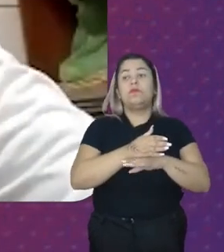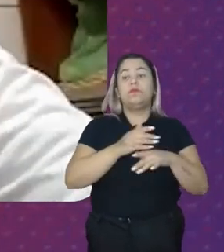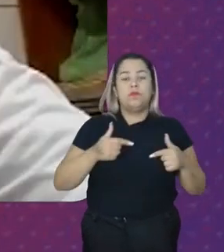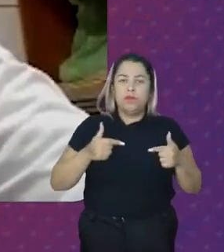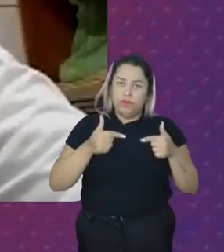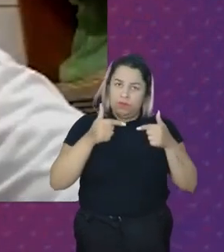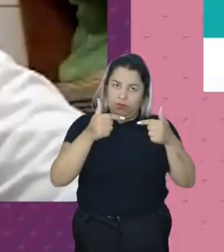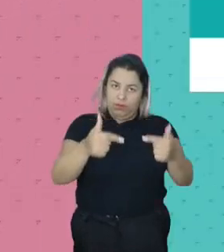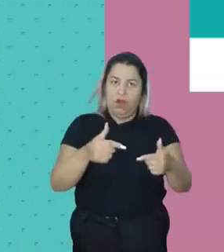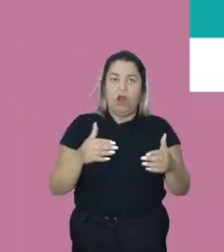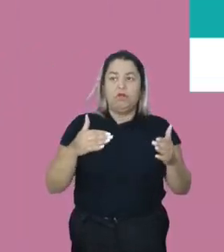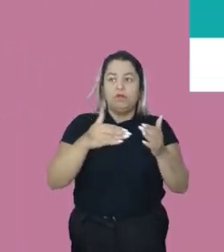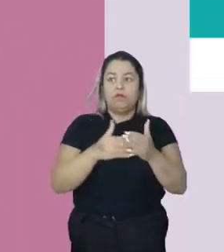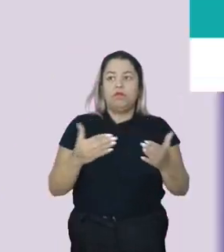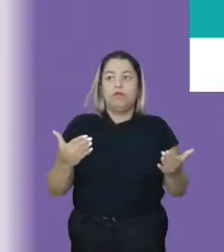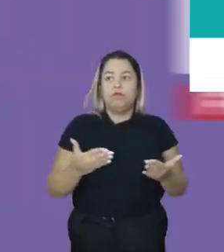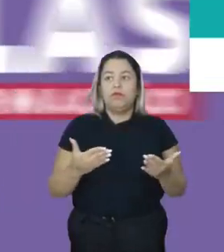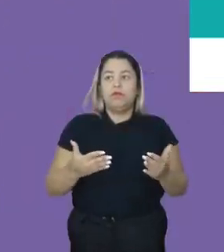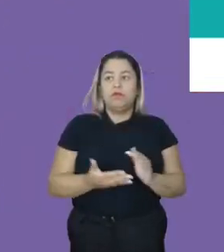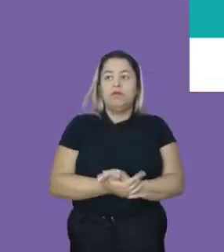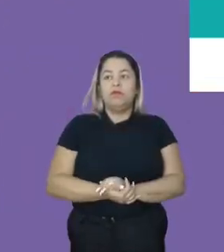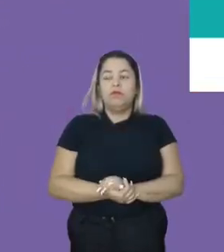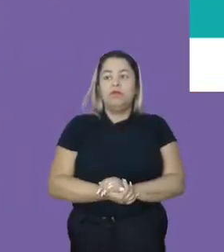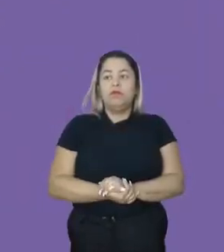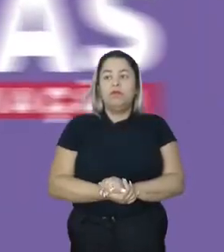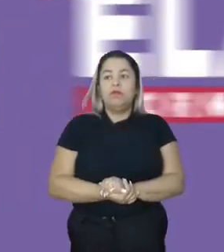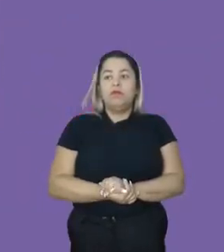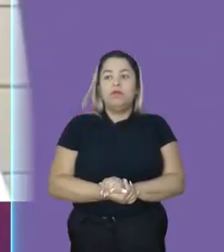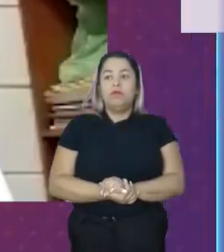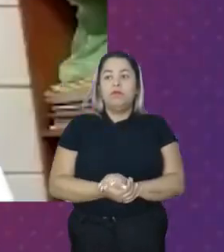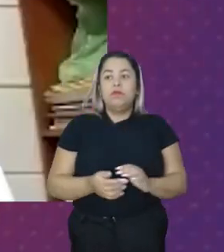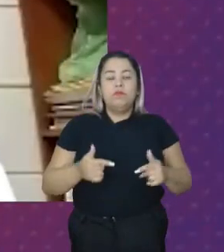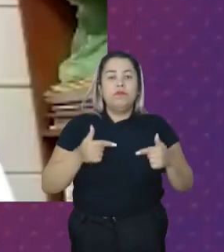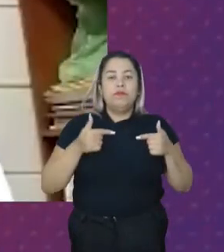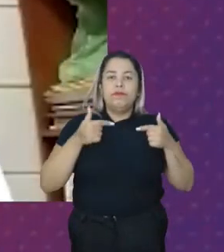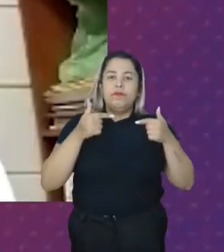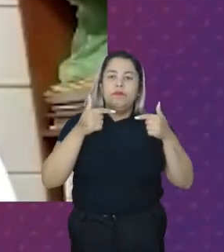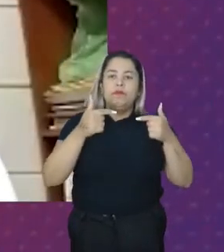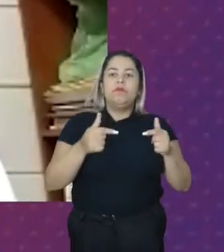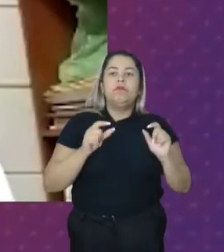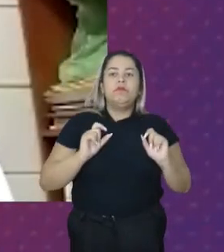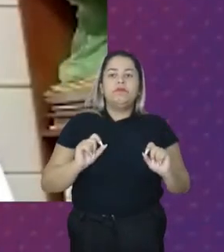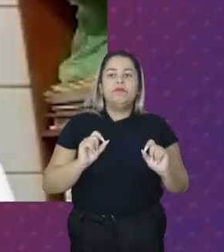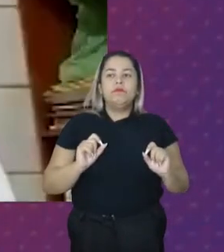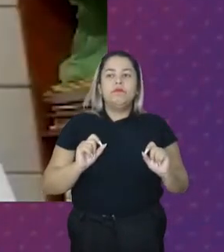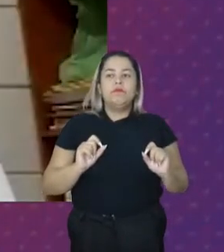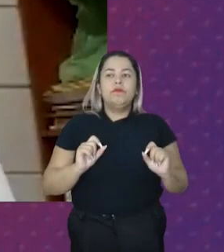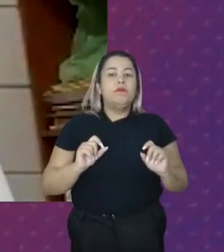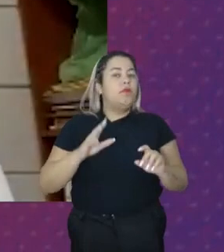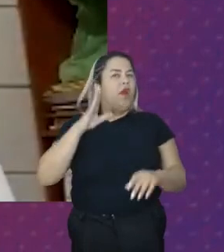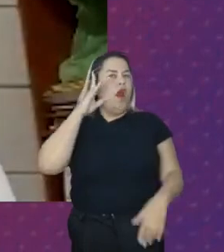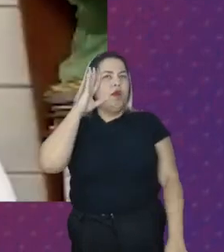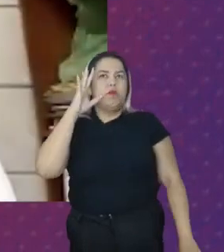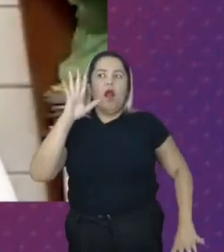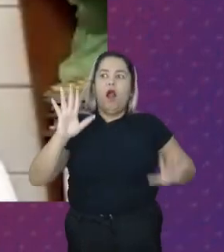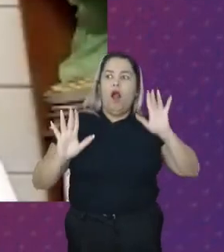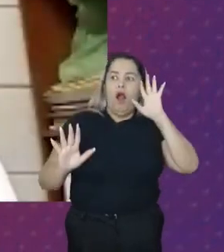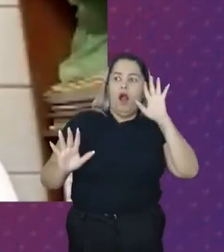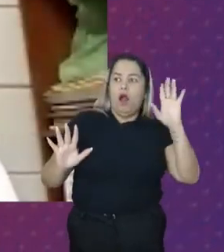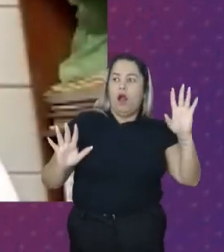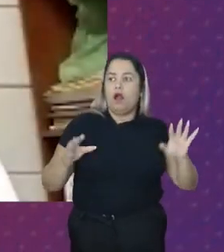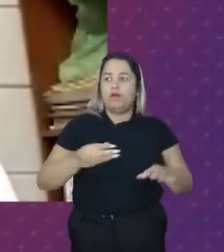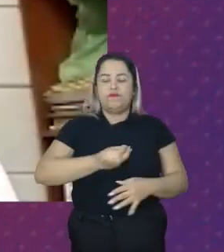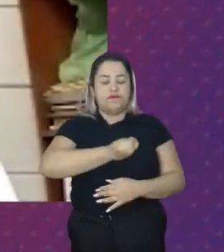Que estou Até hoje A luta Iniciou Eu nem sonhava A existir